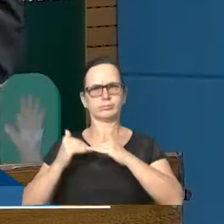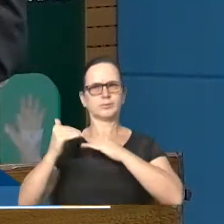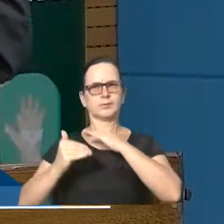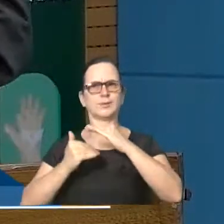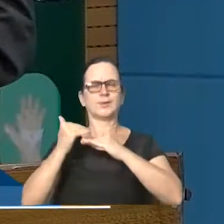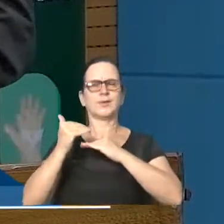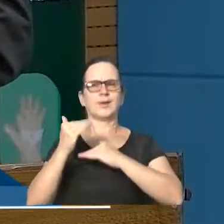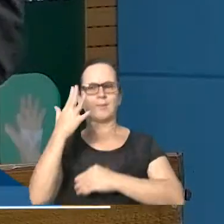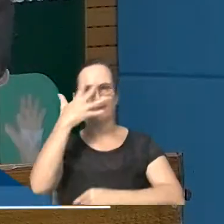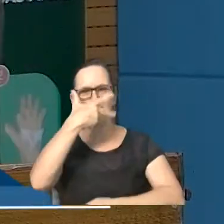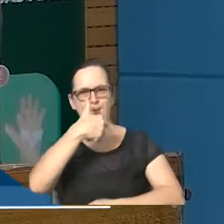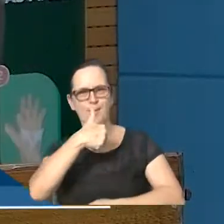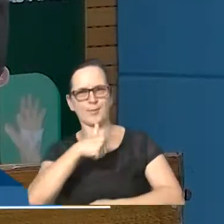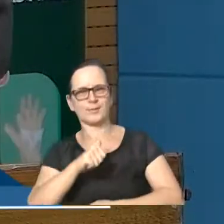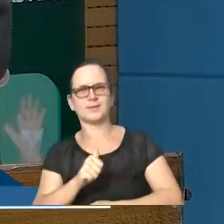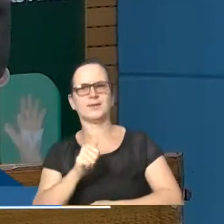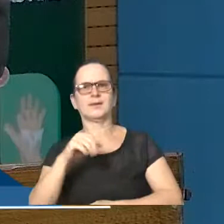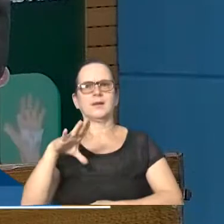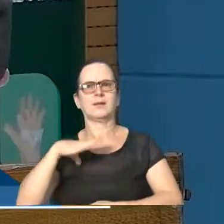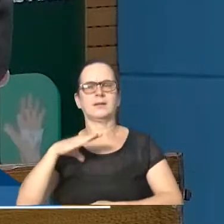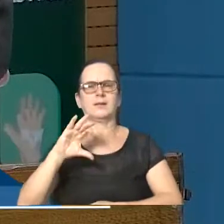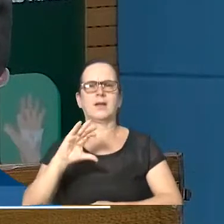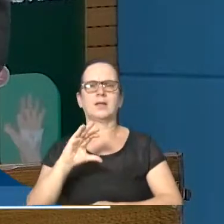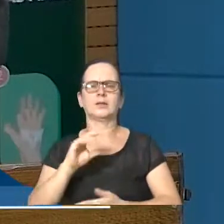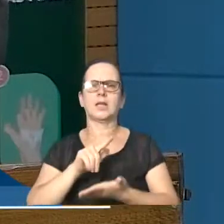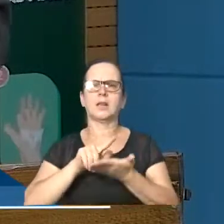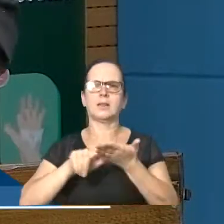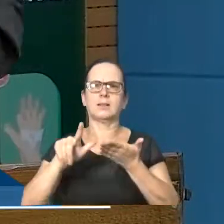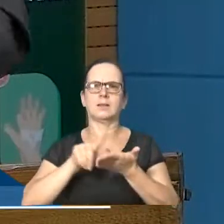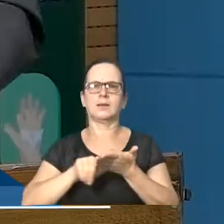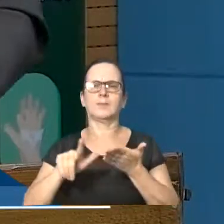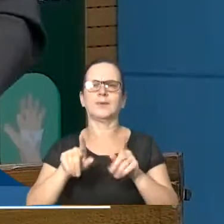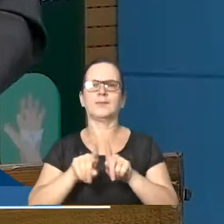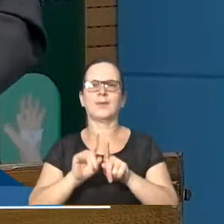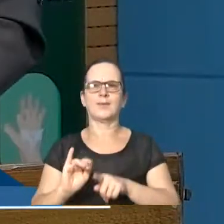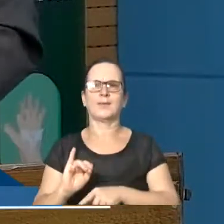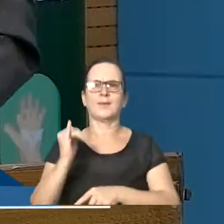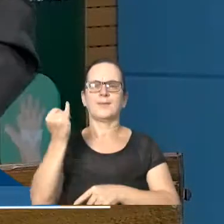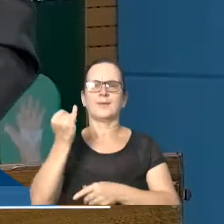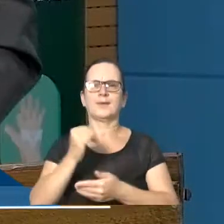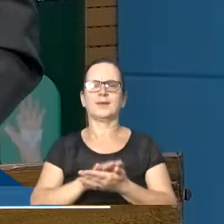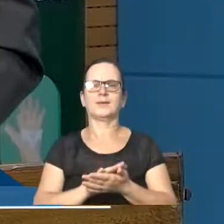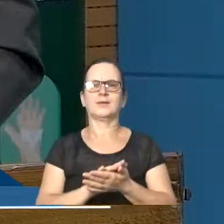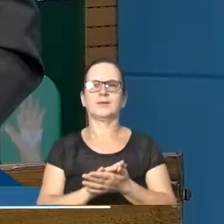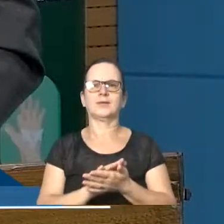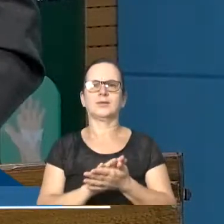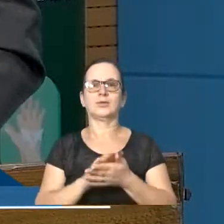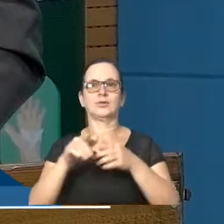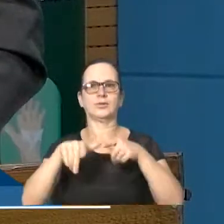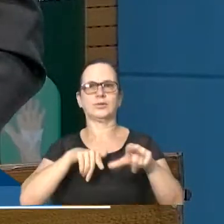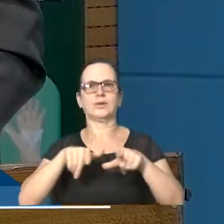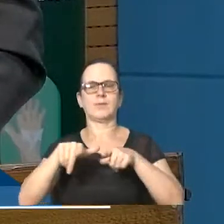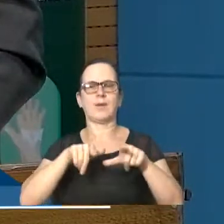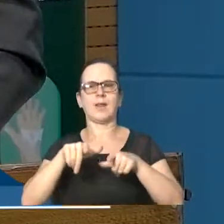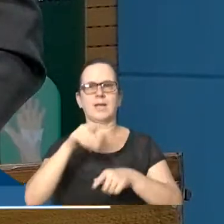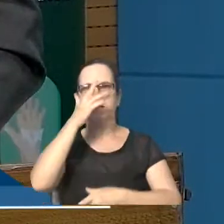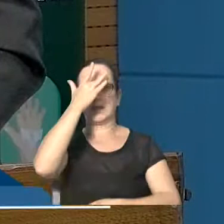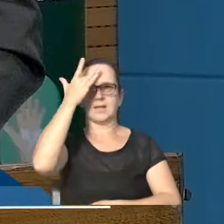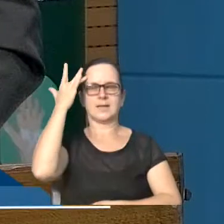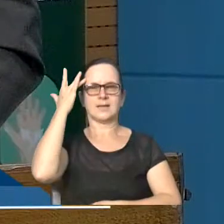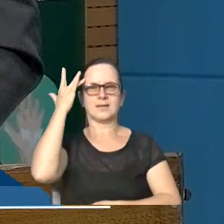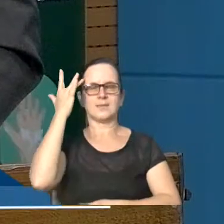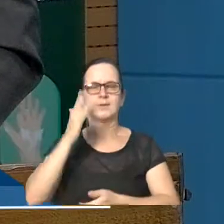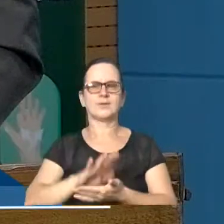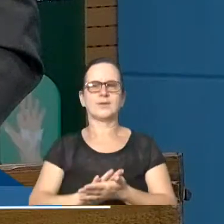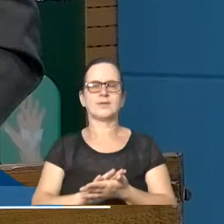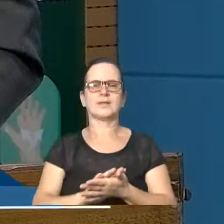para embelezar e manter a nossa cidade limpa, e também dar oportunidade de emprego a essas pessoas